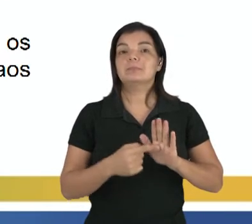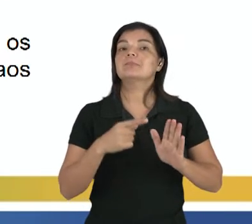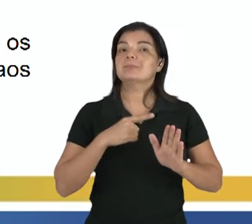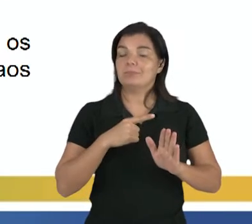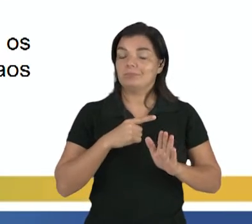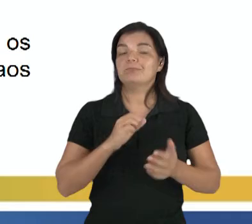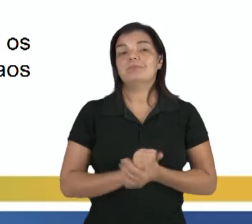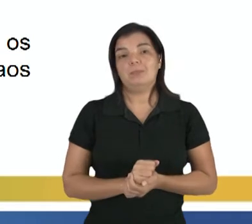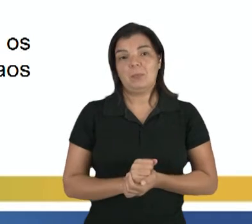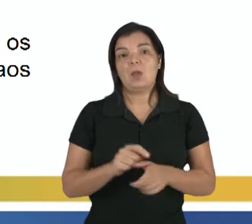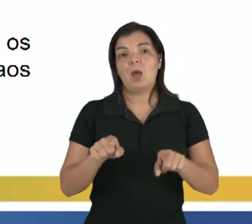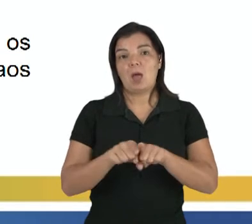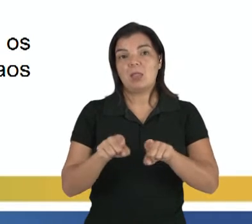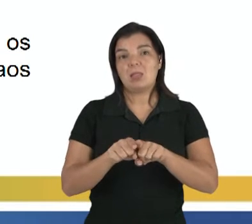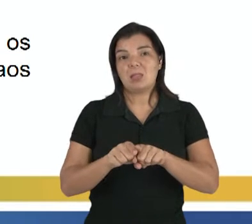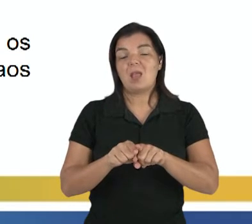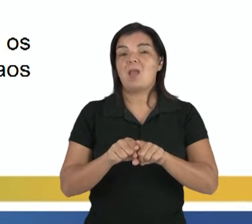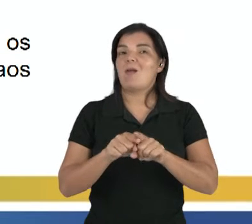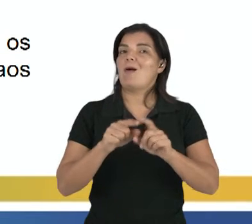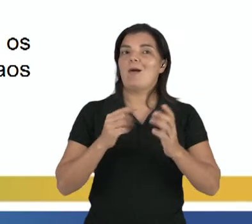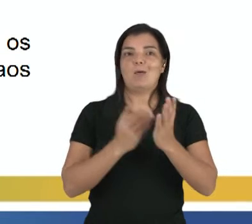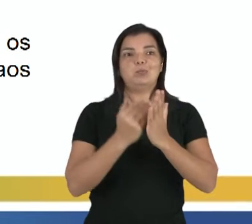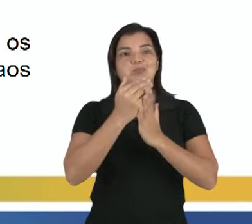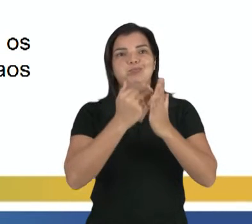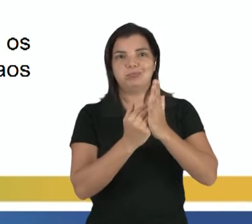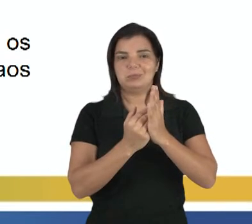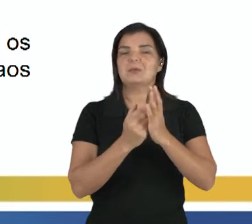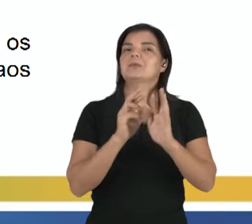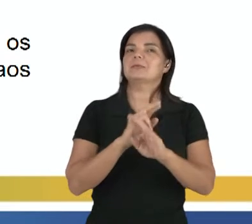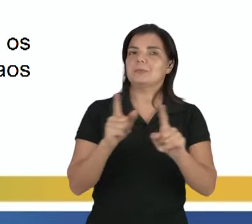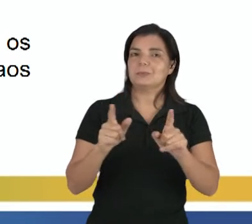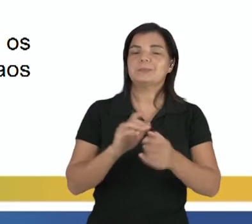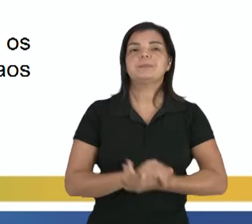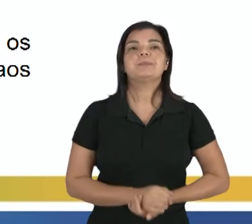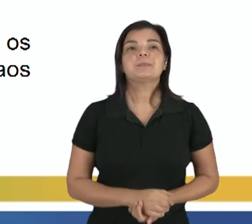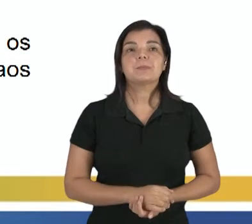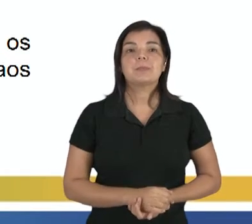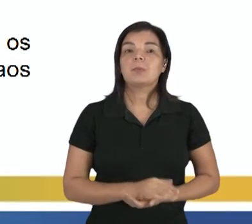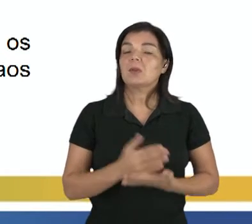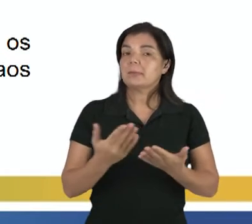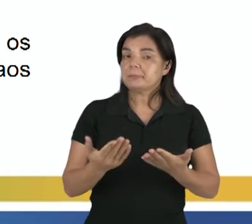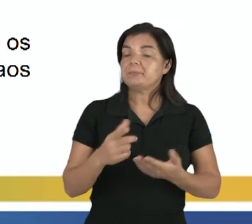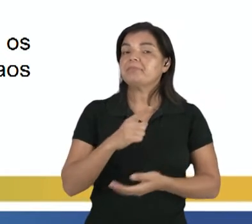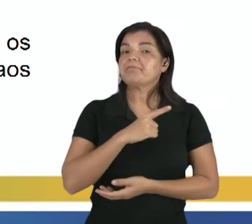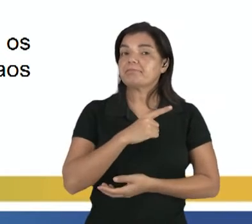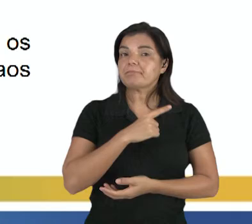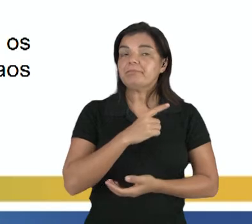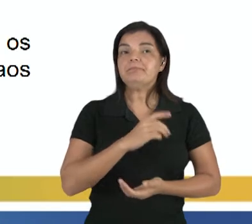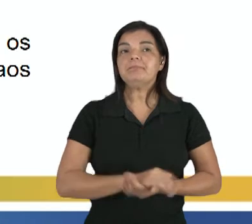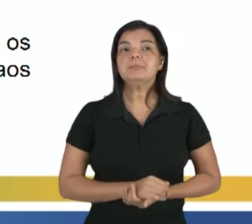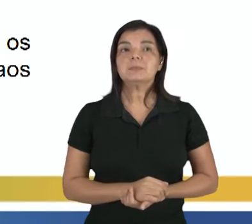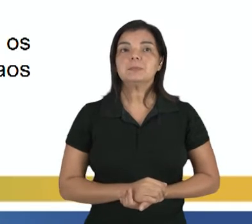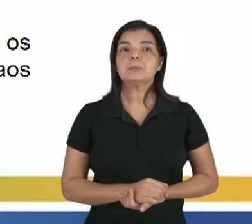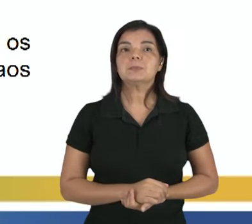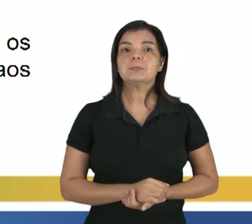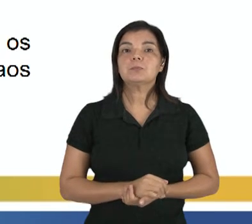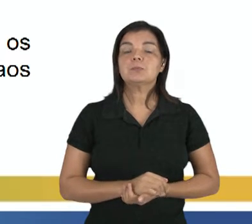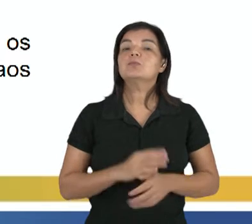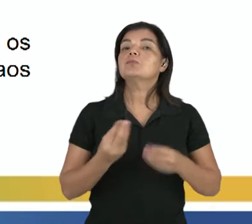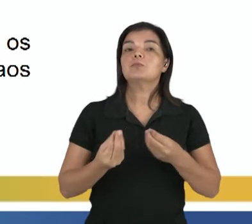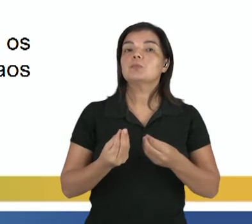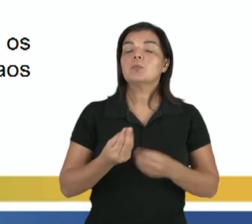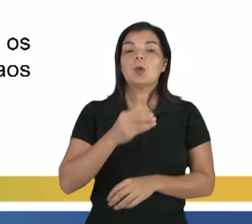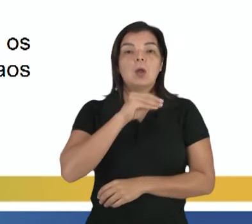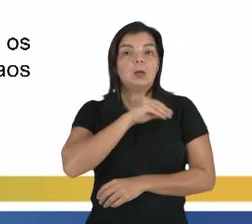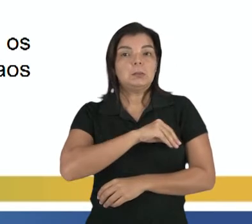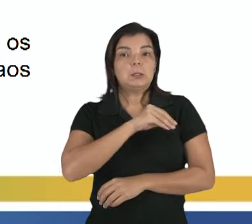a discrepância desses valores. Além disso, tem também a questão da distribuição da